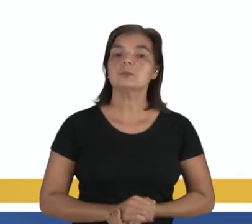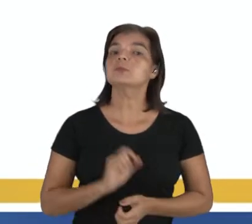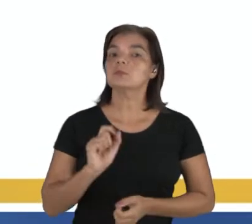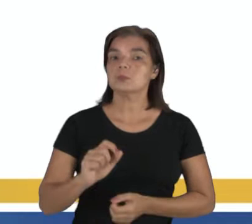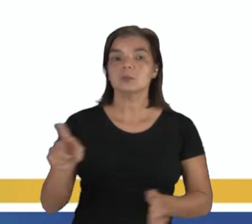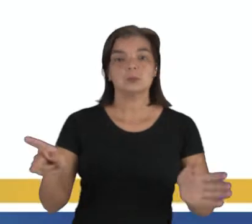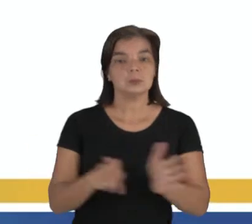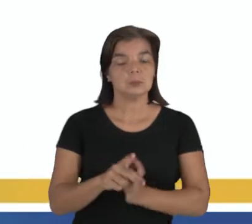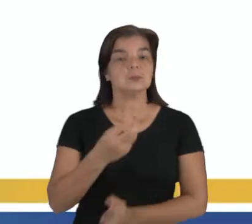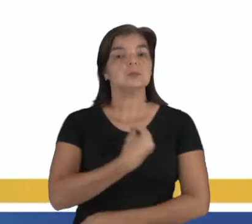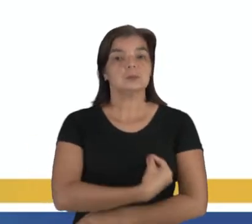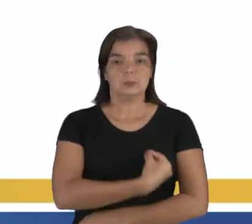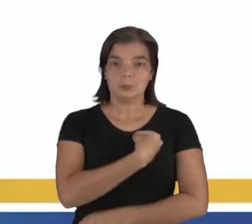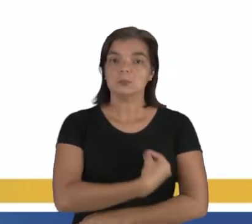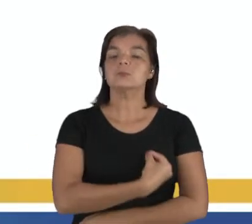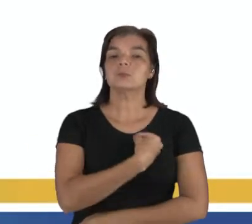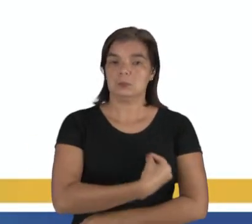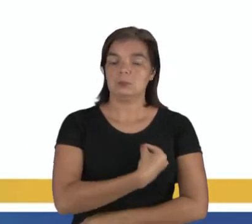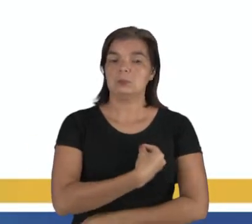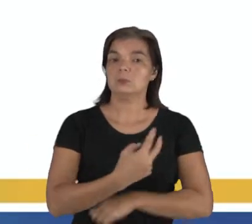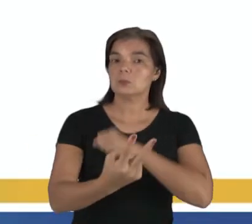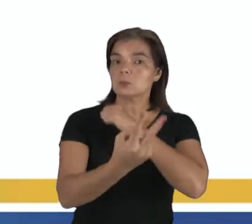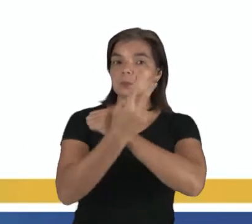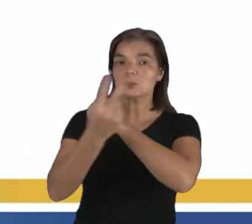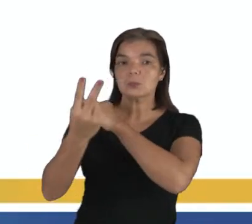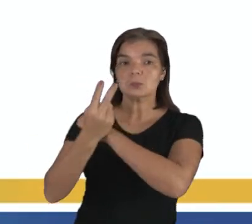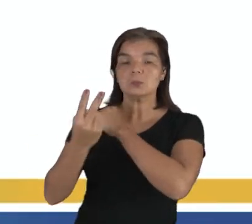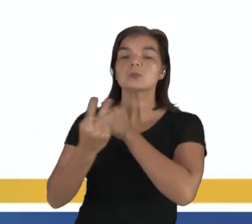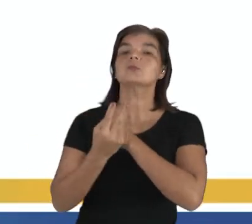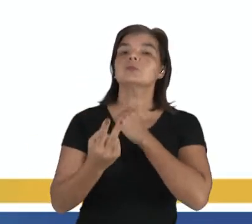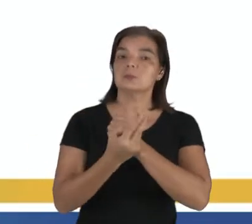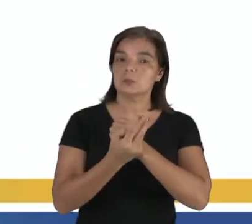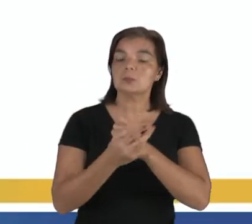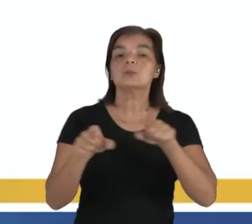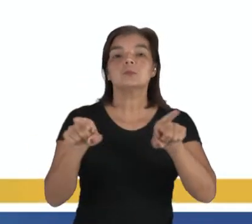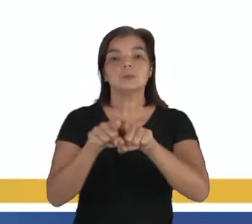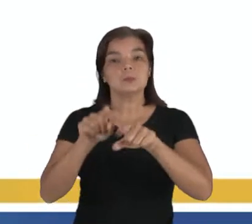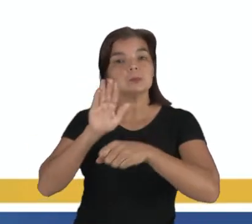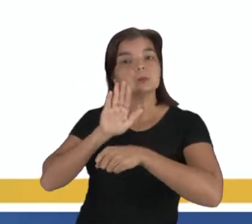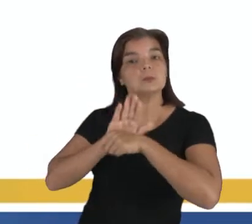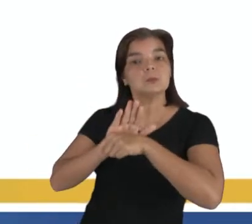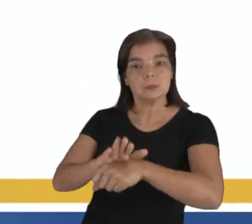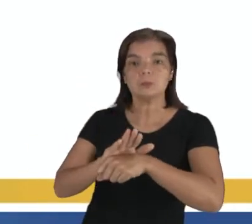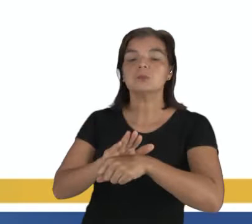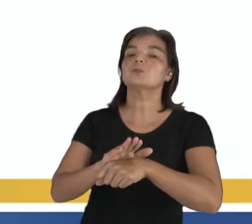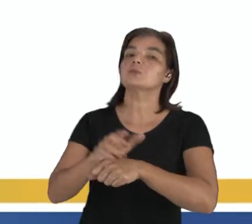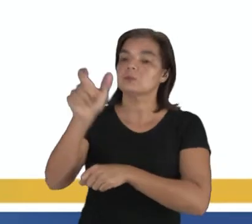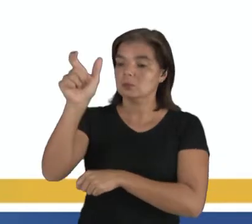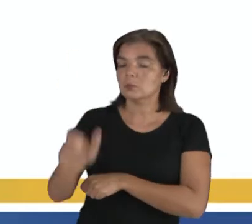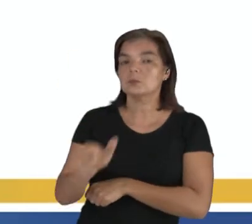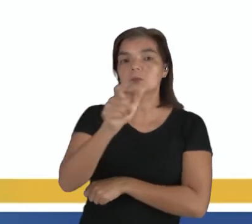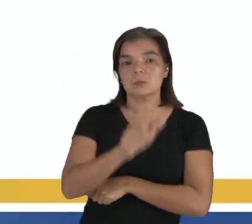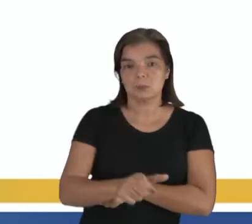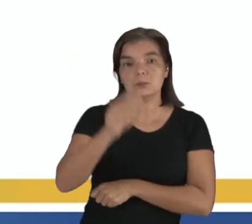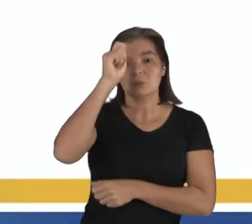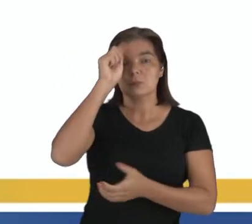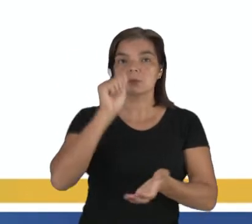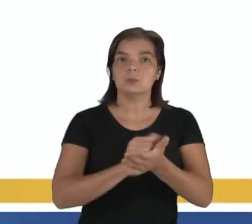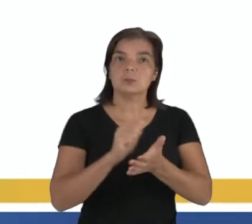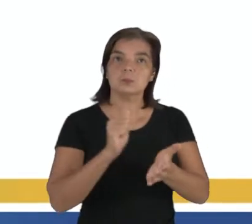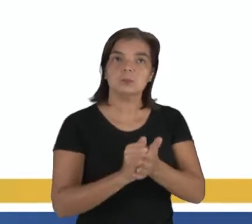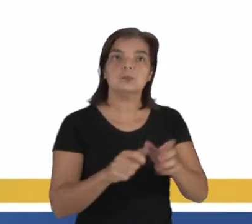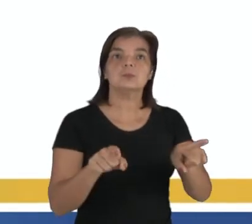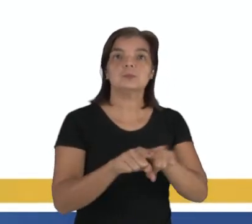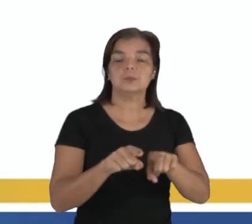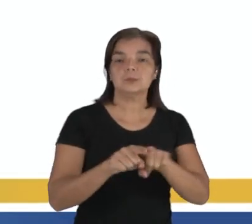luta por sua própria vida e protege solidariamente as dos seus semelhantes. Articulista Dagoberto